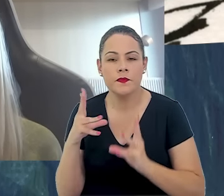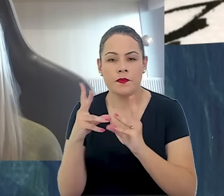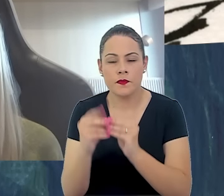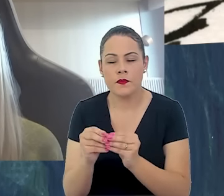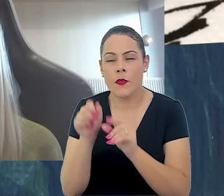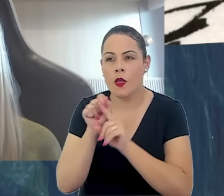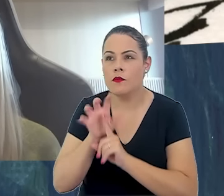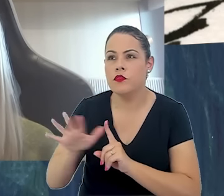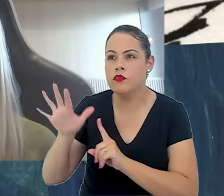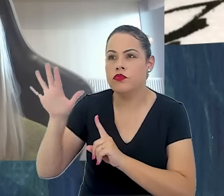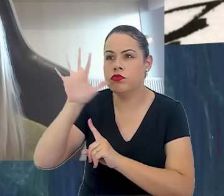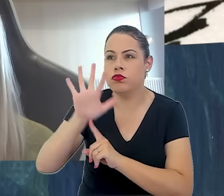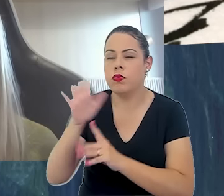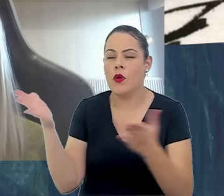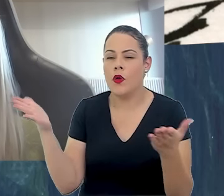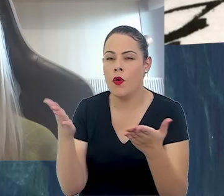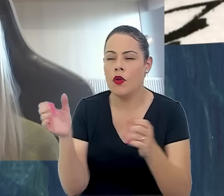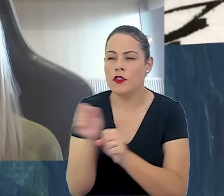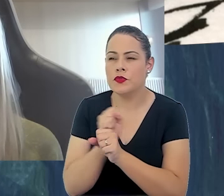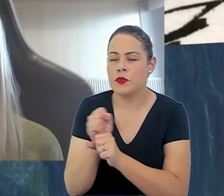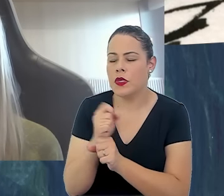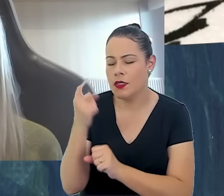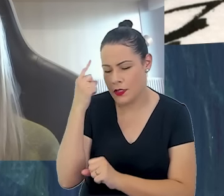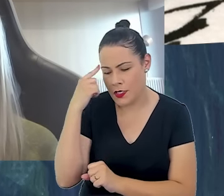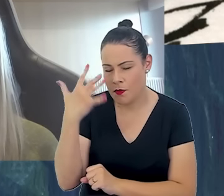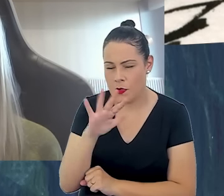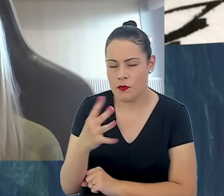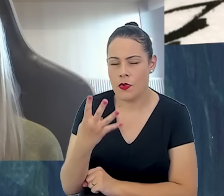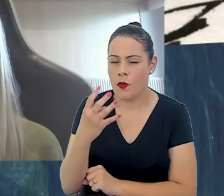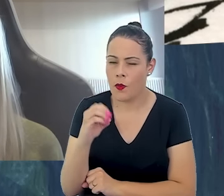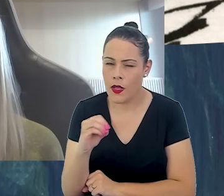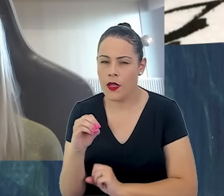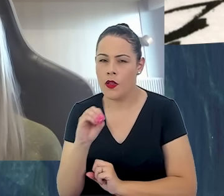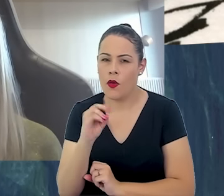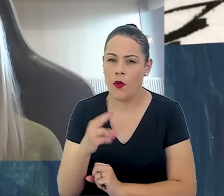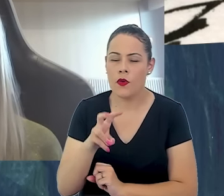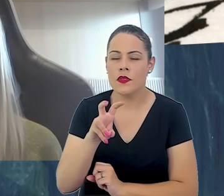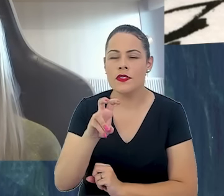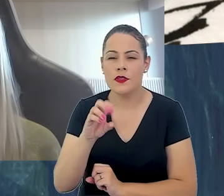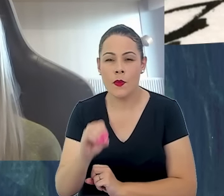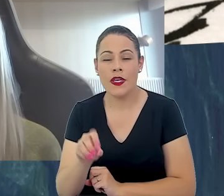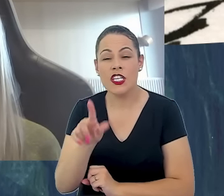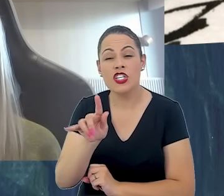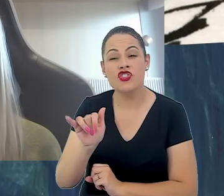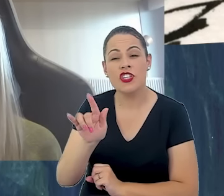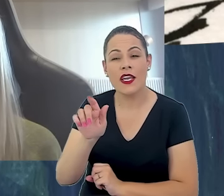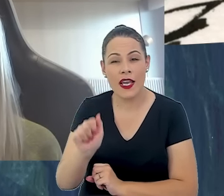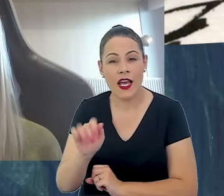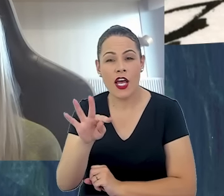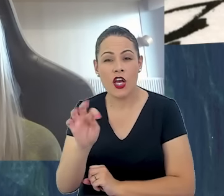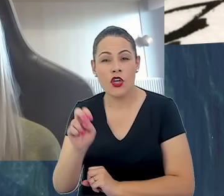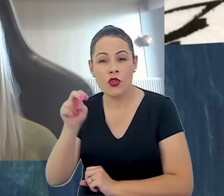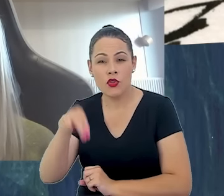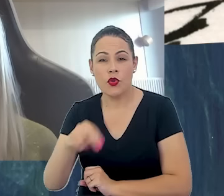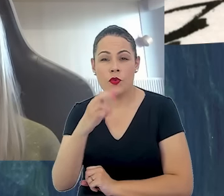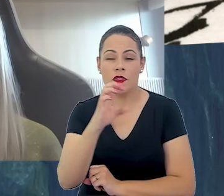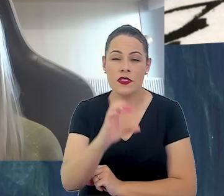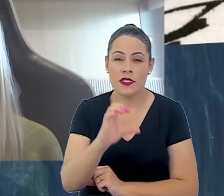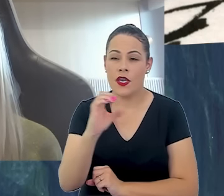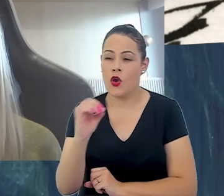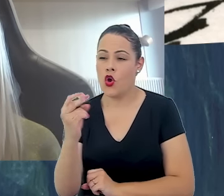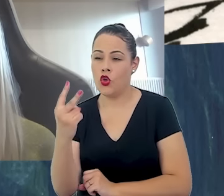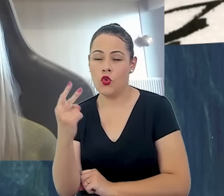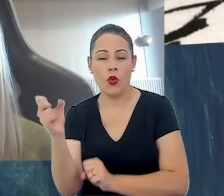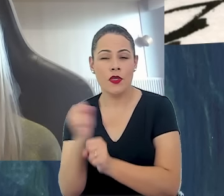nós temos anual hoje, nós emitimos mais ou menos entre 40 a 50 gigatoneladas de equivalente CO2 por